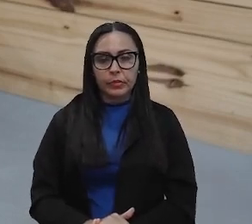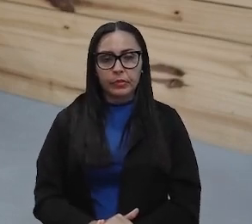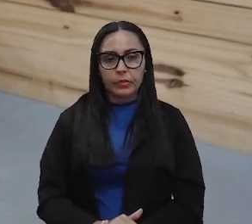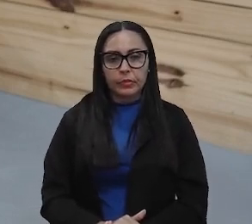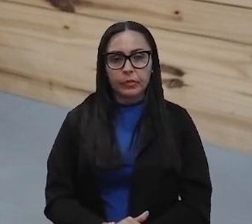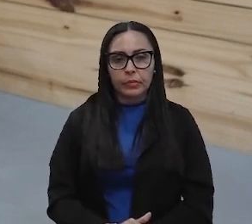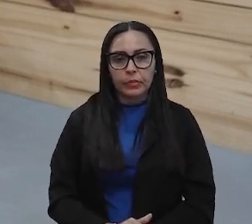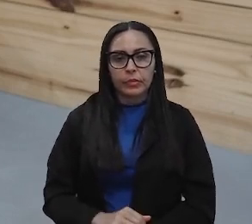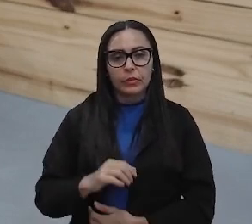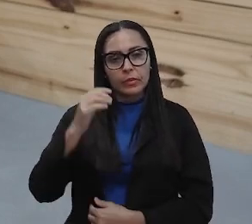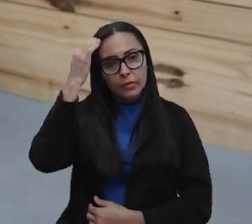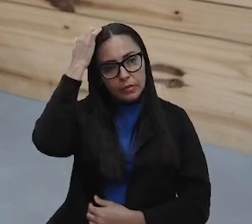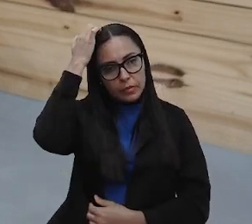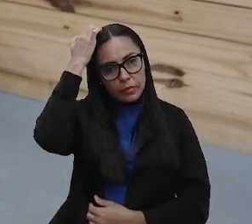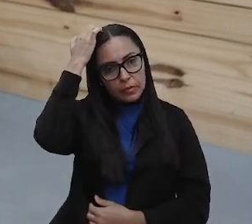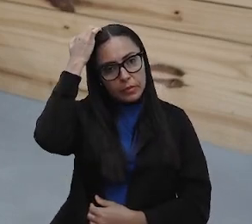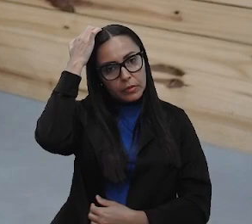estudante.